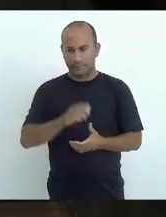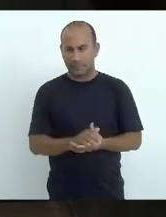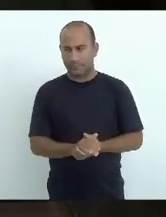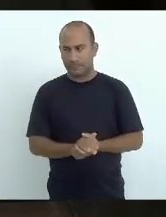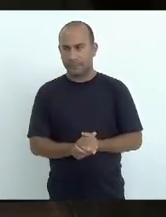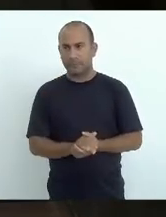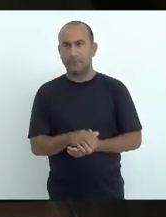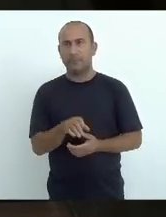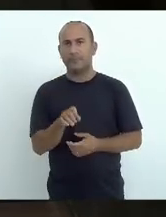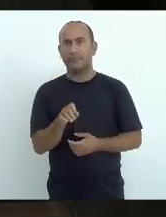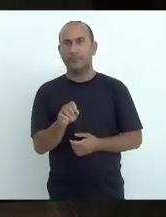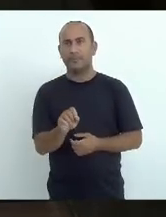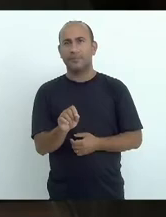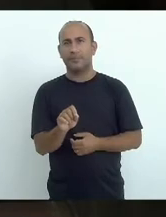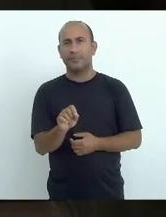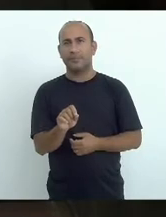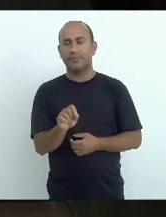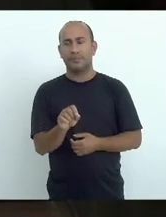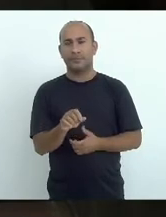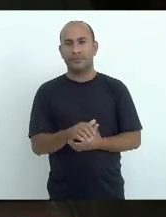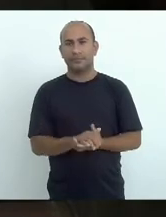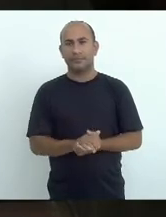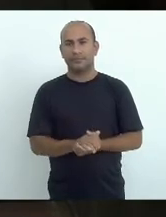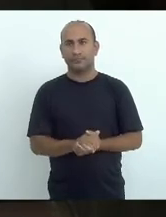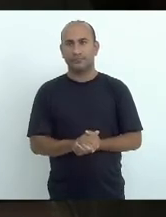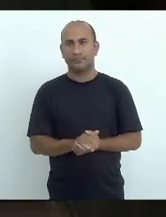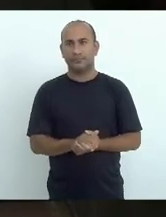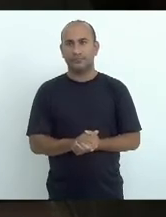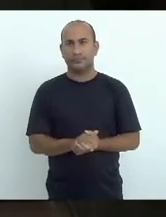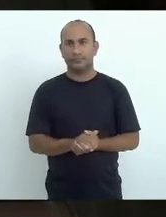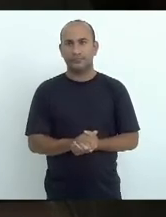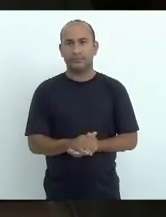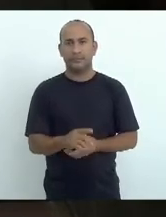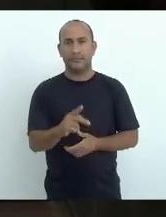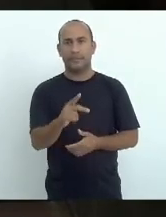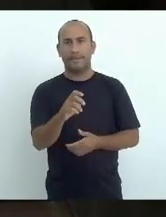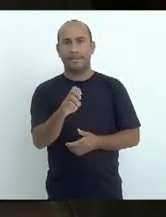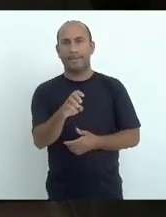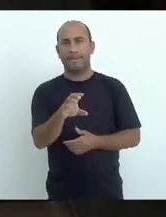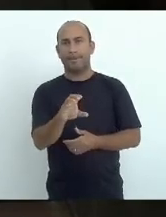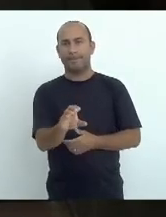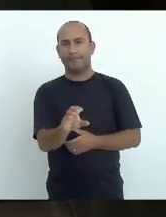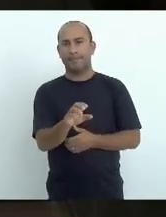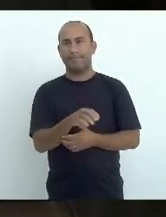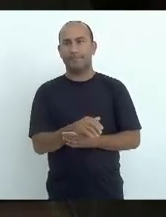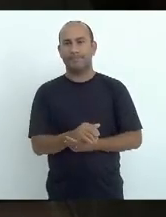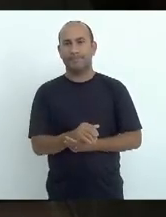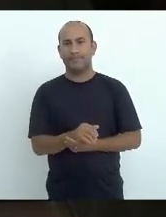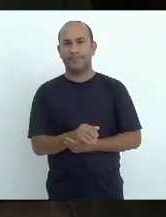que eu intitulei a PEC do revanchismo,